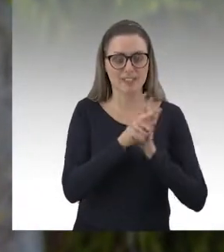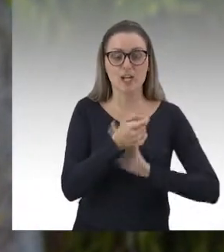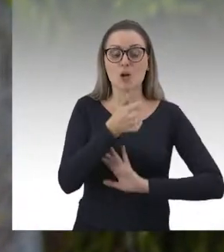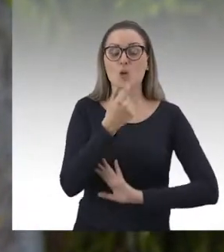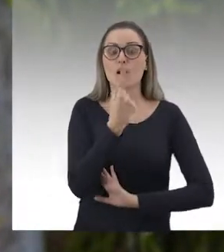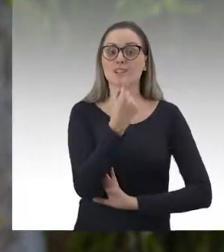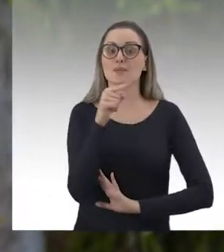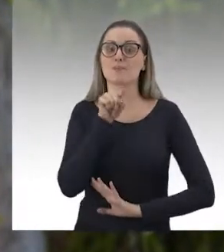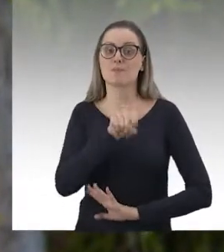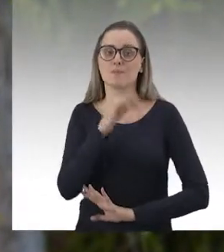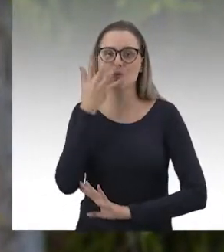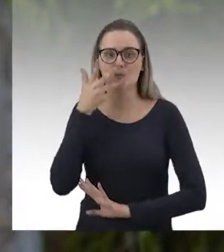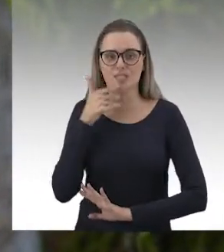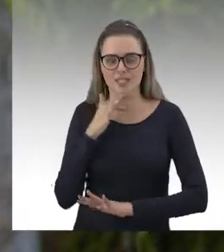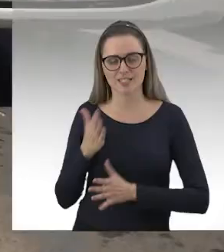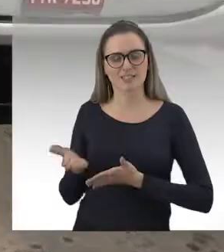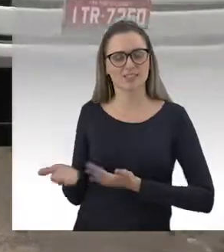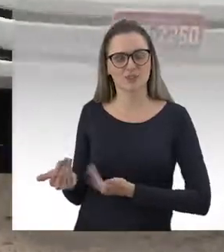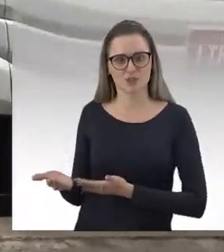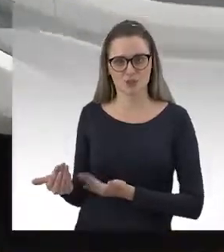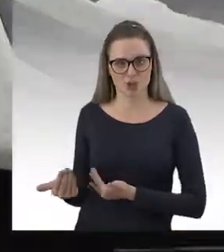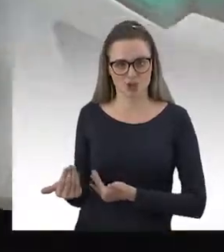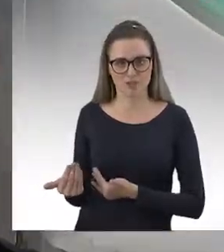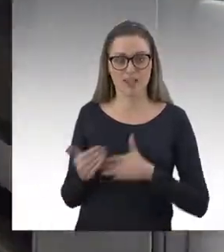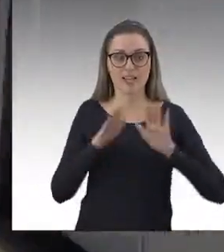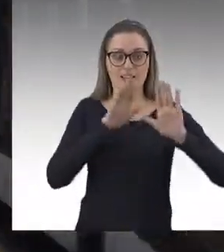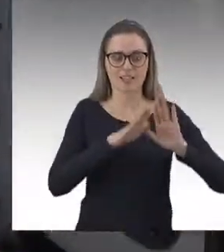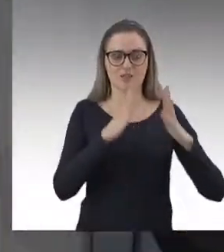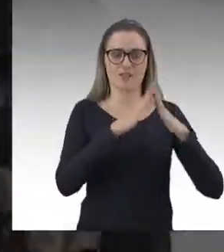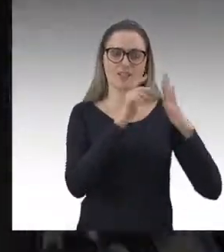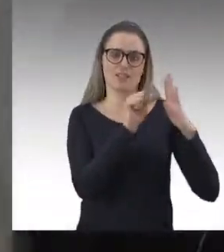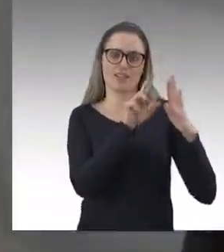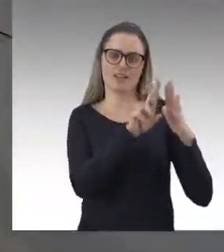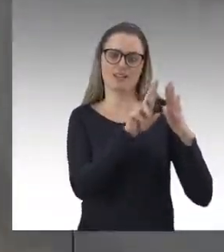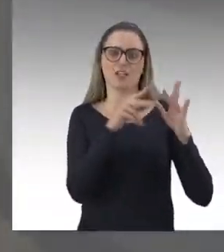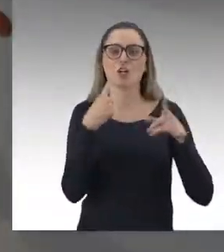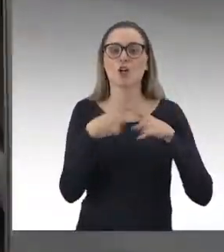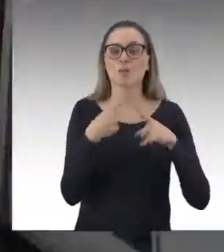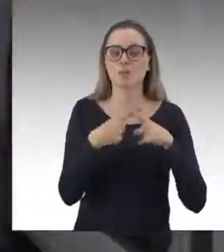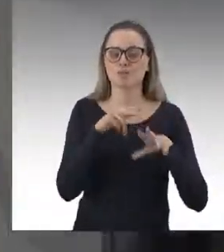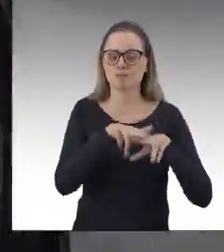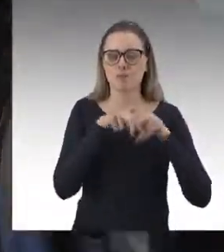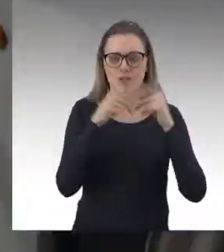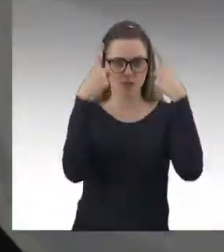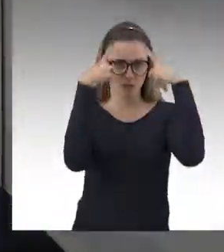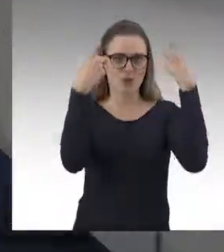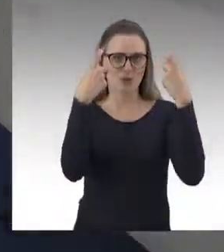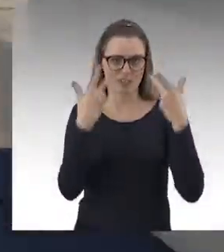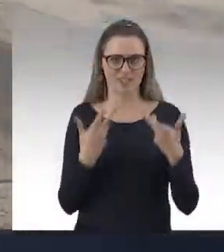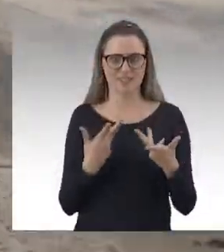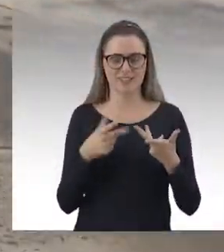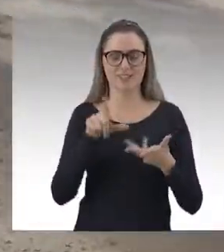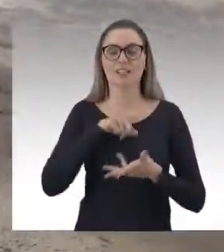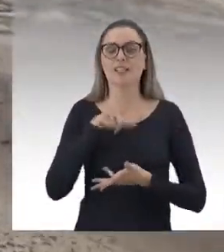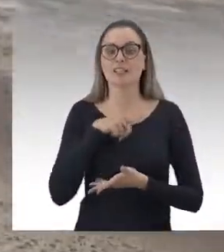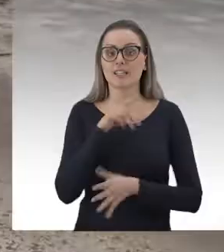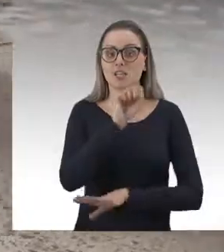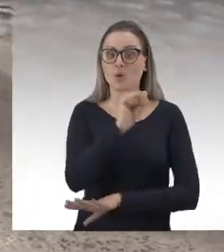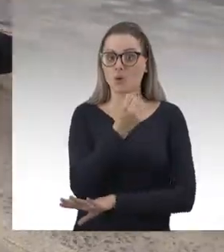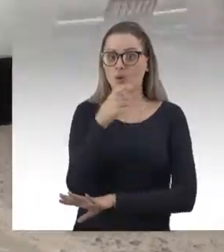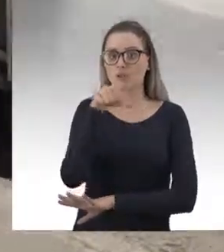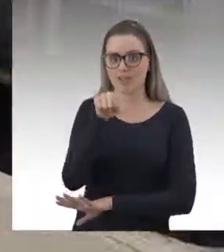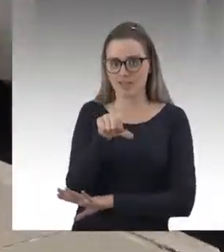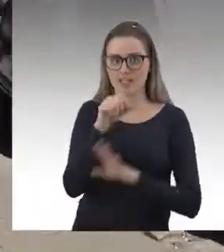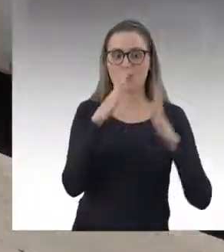1000 crianças e adolescentes institucionalizados em razão de violências. Nós temos